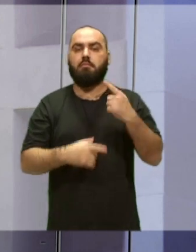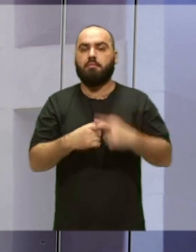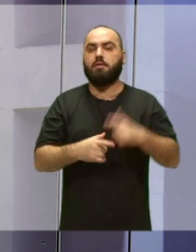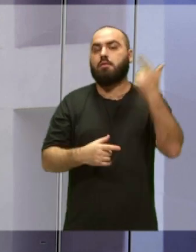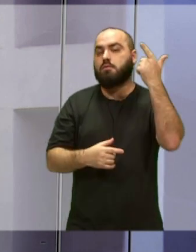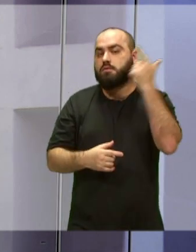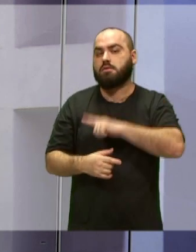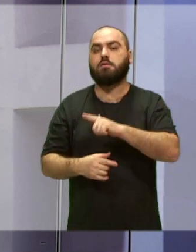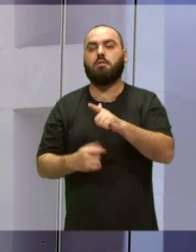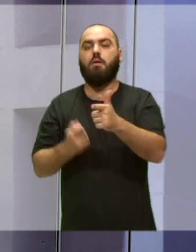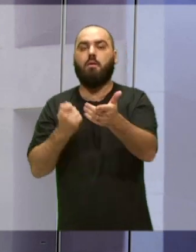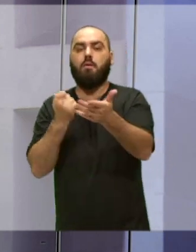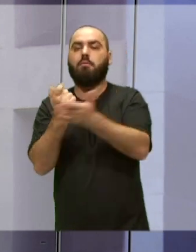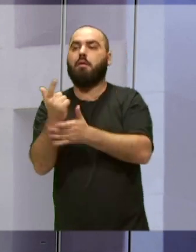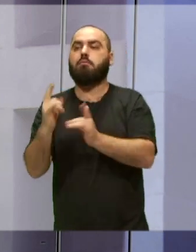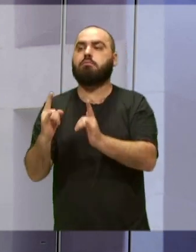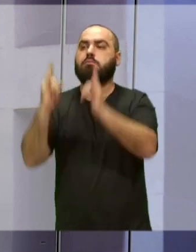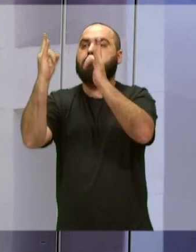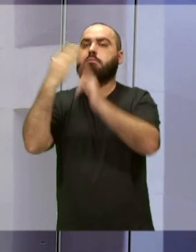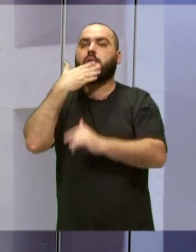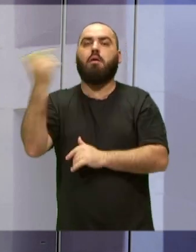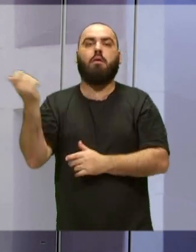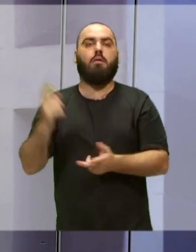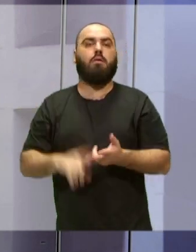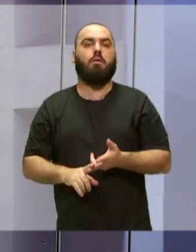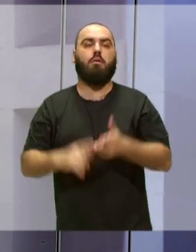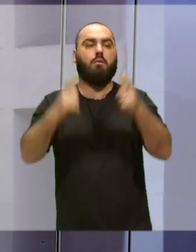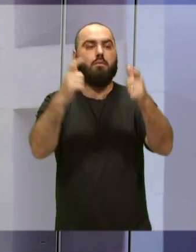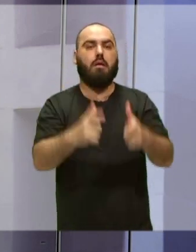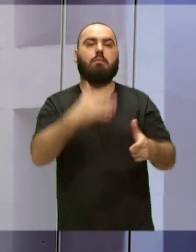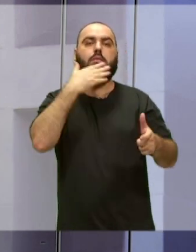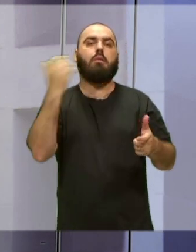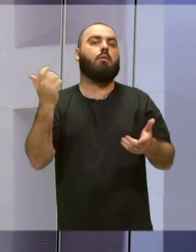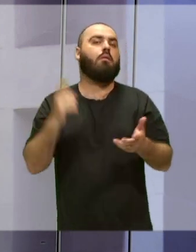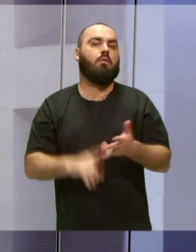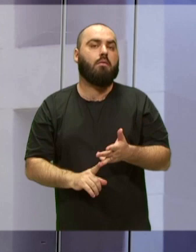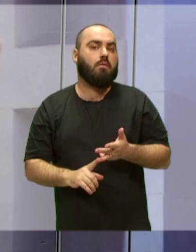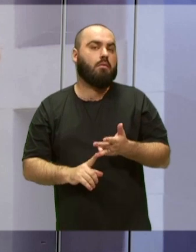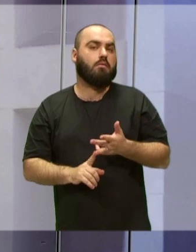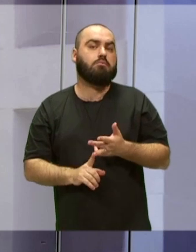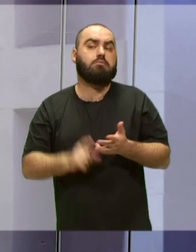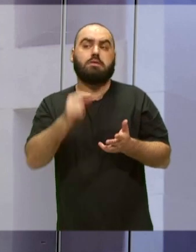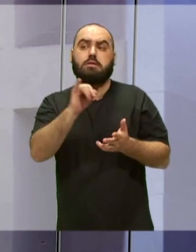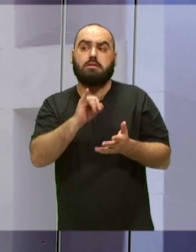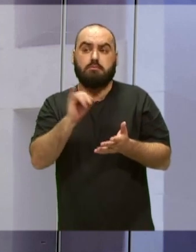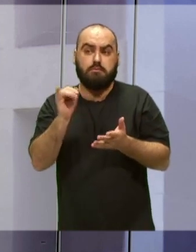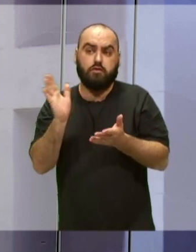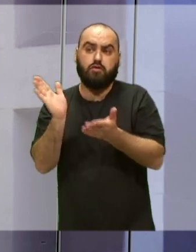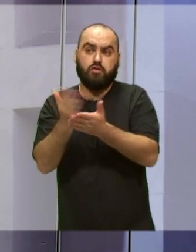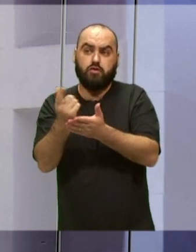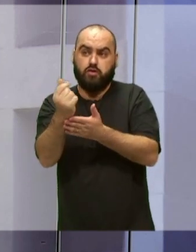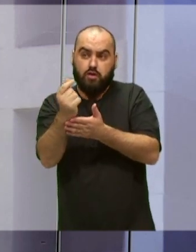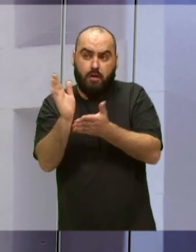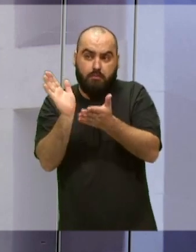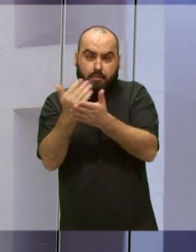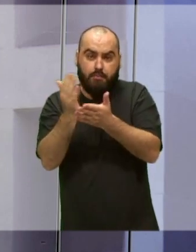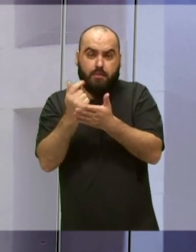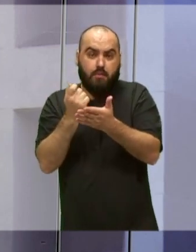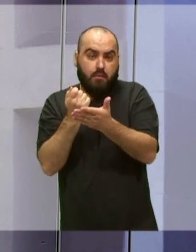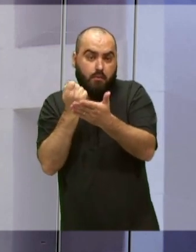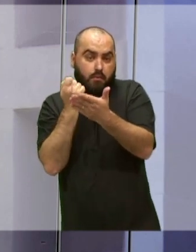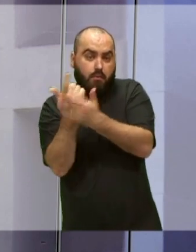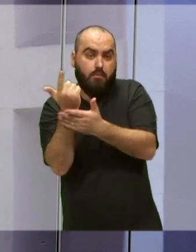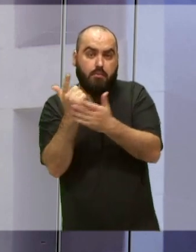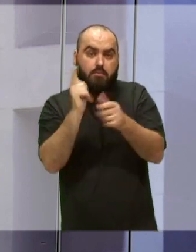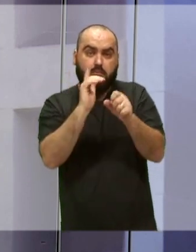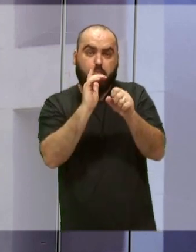de repente comprar um apartamento melhor ou de repente ir para um lugar melhor Ah eu só se eu se eu pegar esse dinheiro aqui eu só vou poder comprar num num